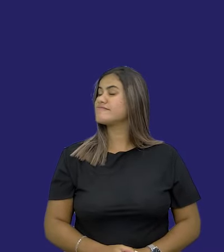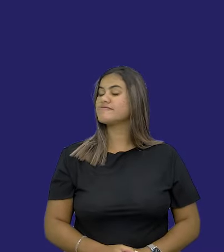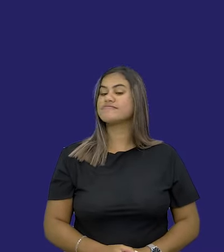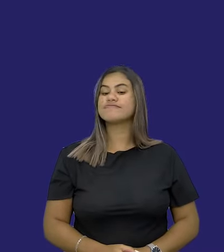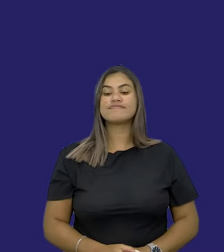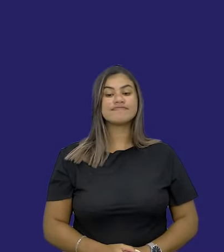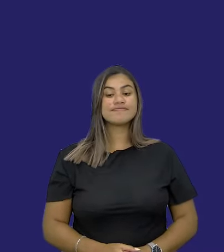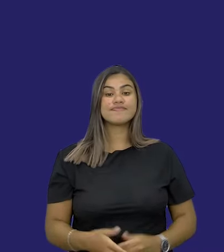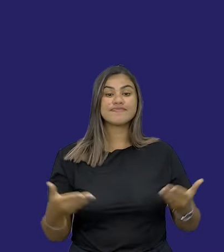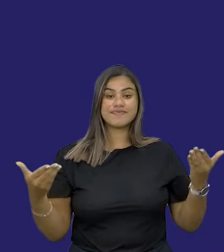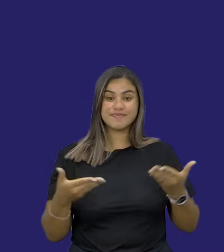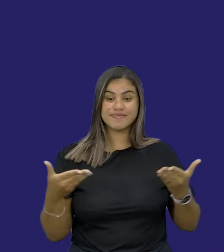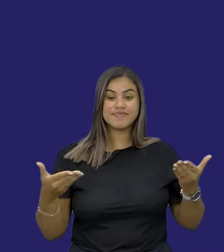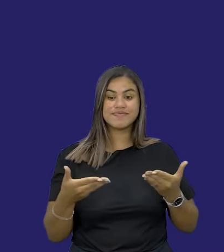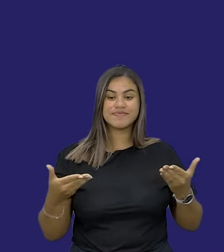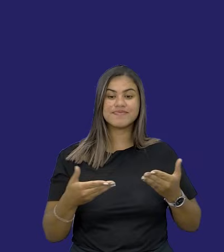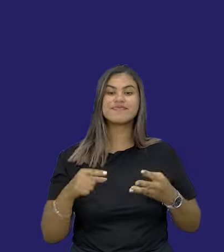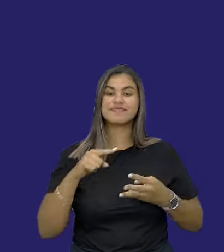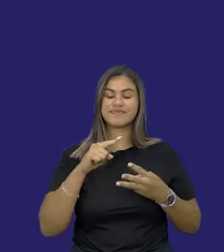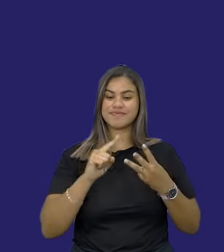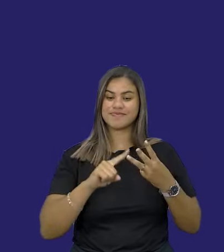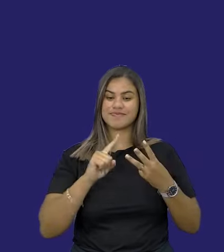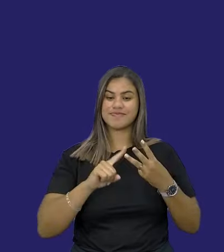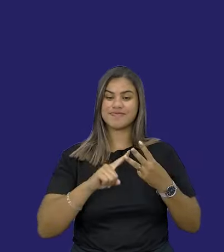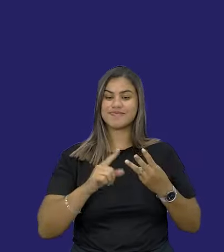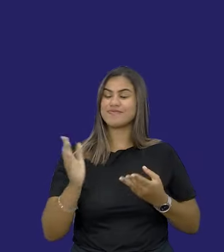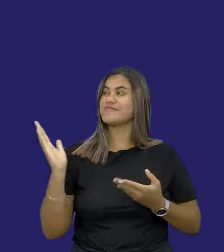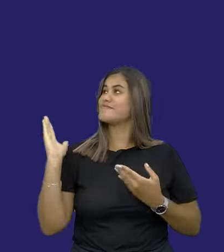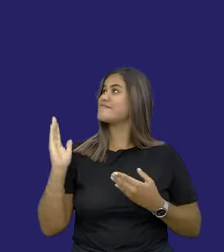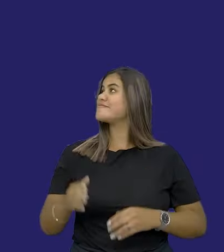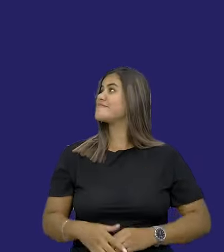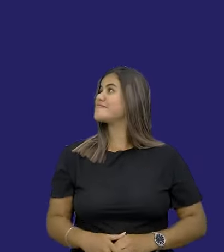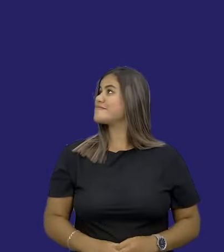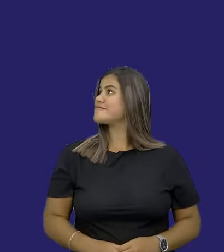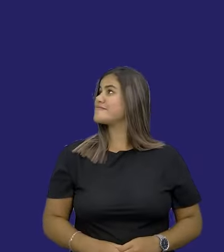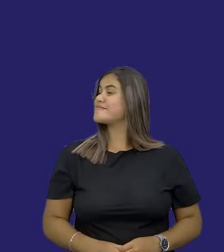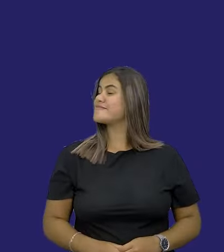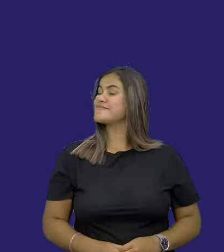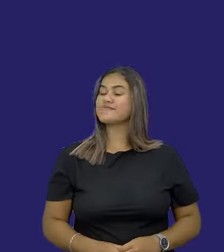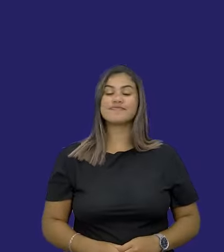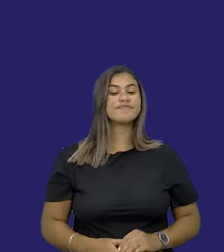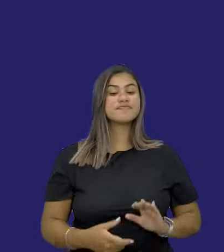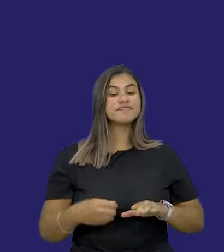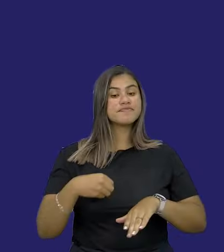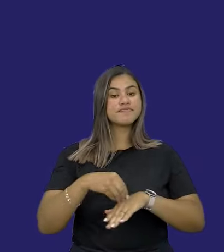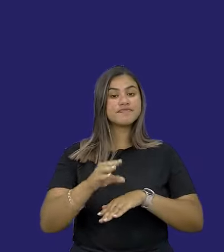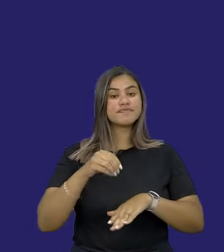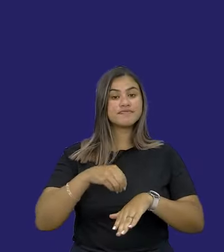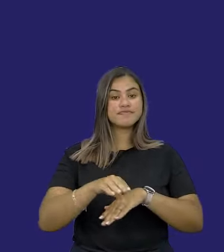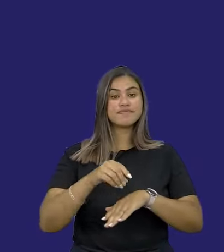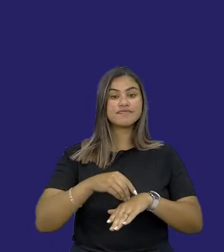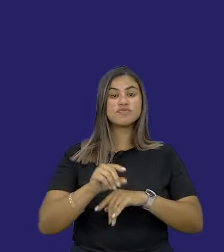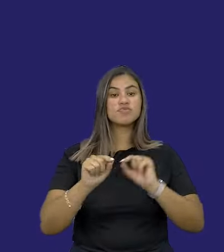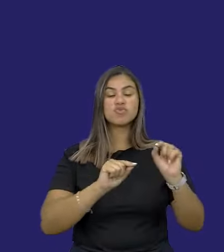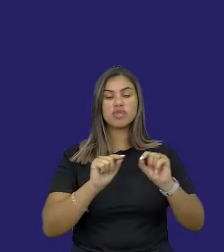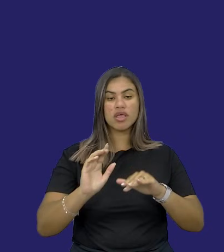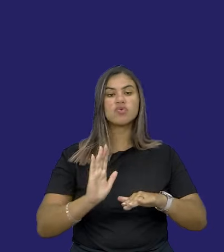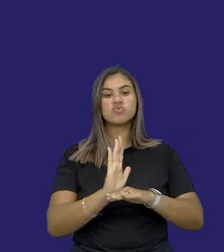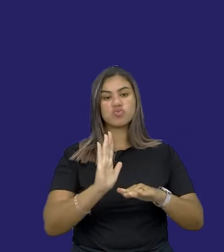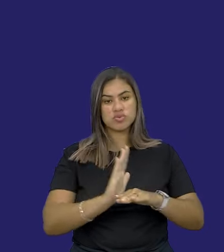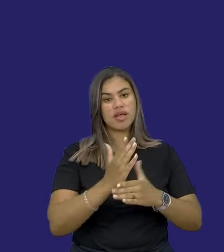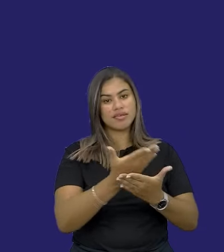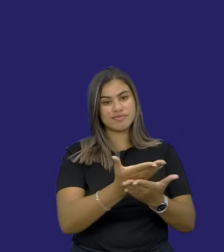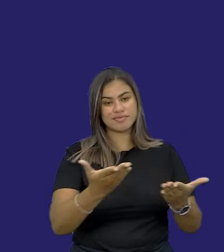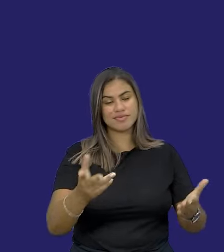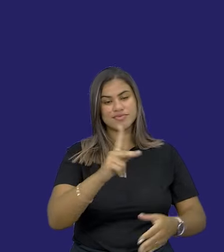Agora, nós iremos para o terceiro momento. Aqui a gente vai apresentar sugestões de ações para auxiliar